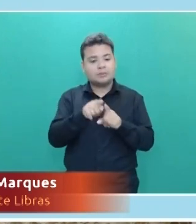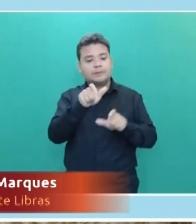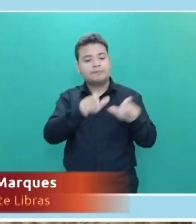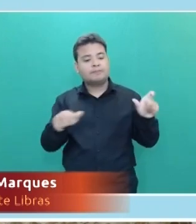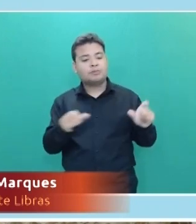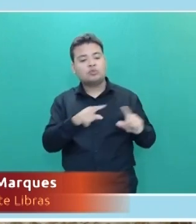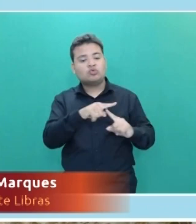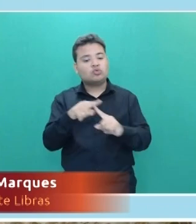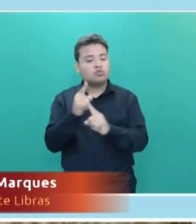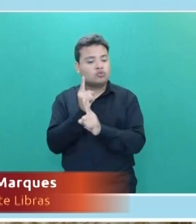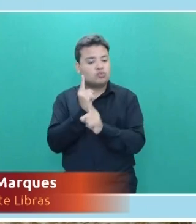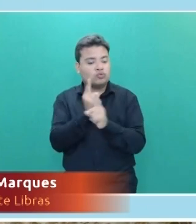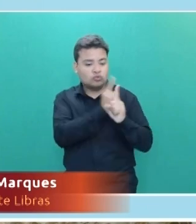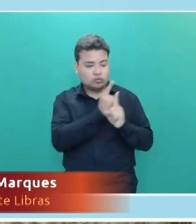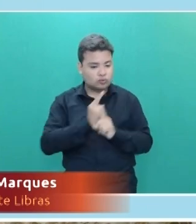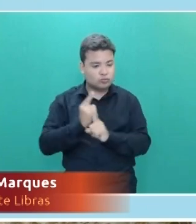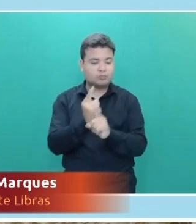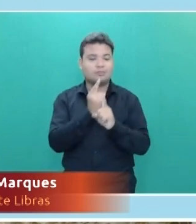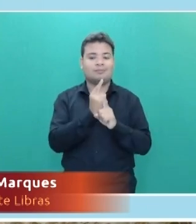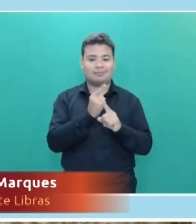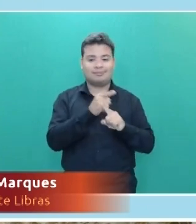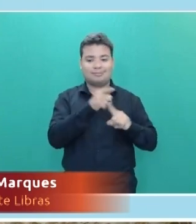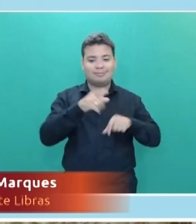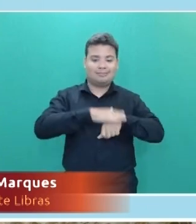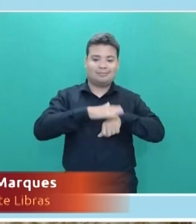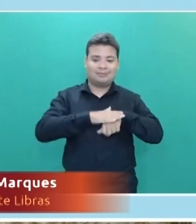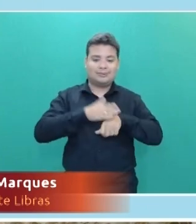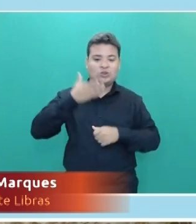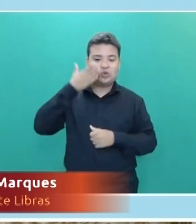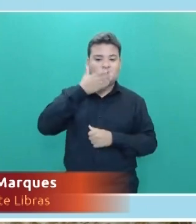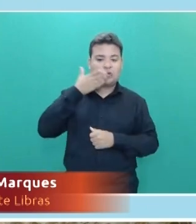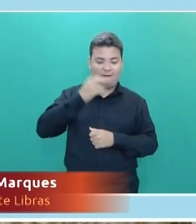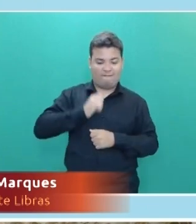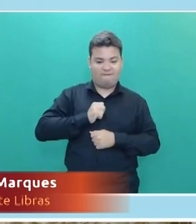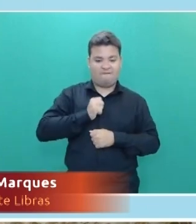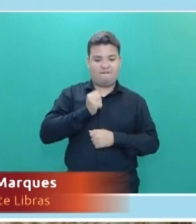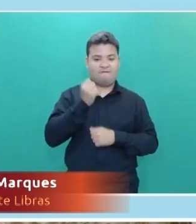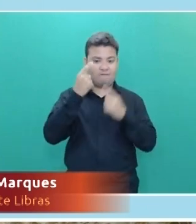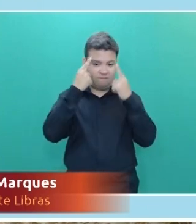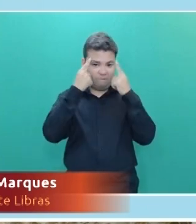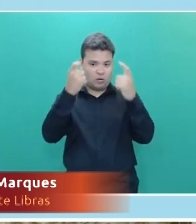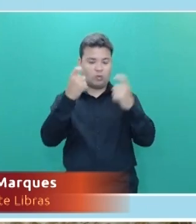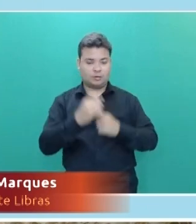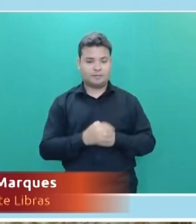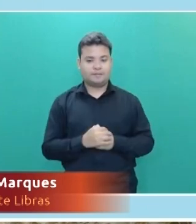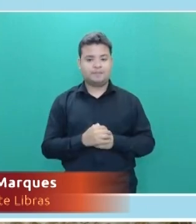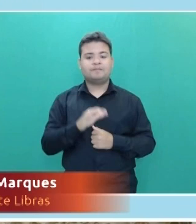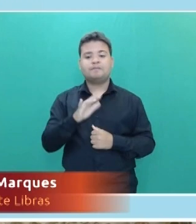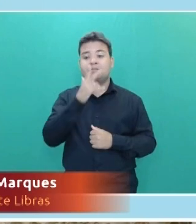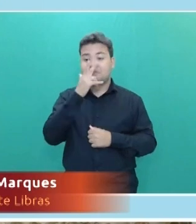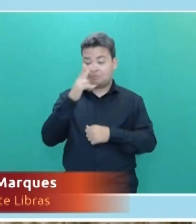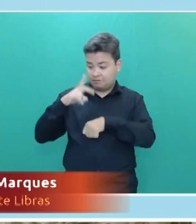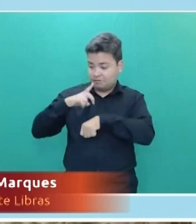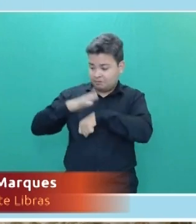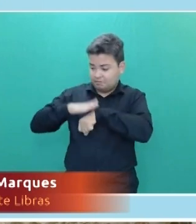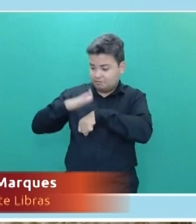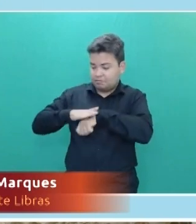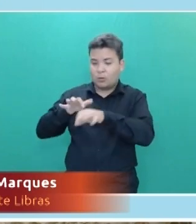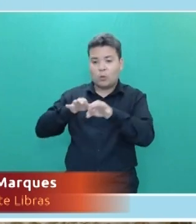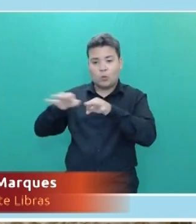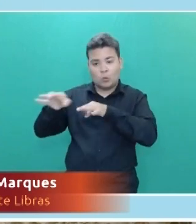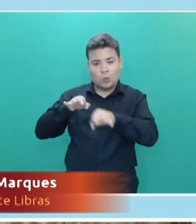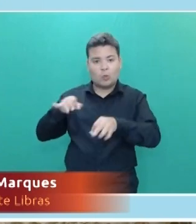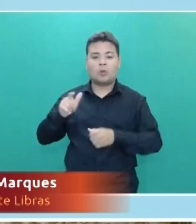né, as pessoas que têm um discurso violento nas redes. Isso parece que está assim, em movimento. Acho que é uma das